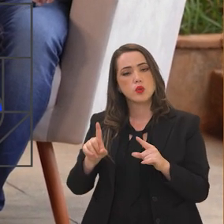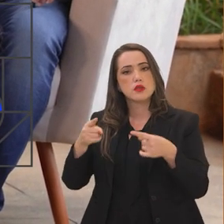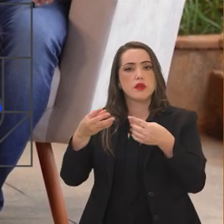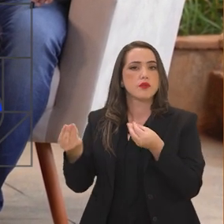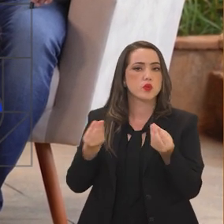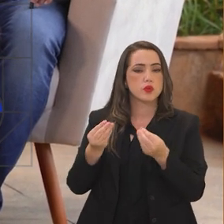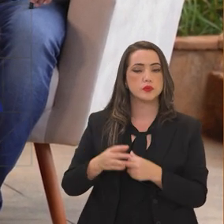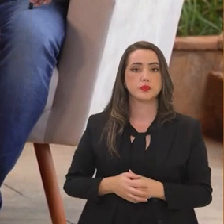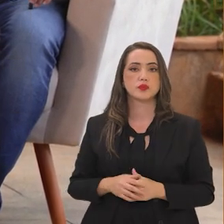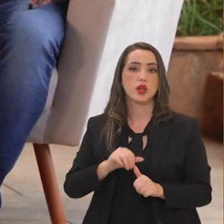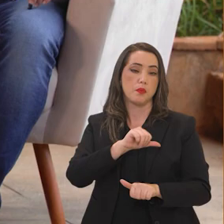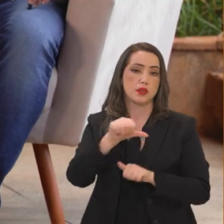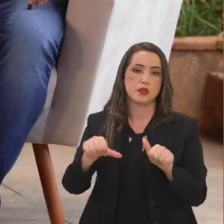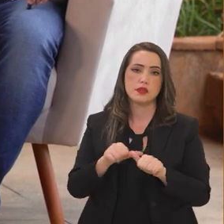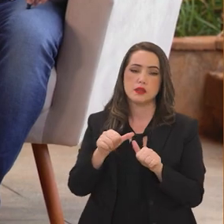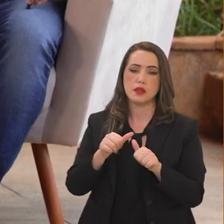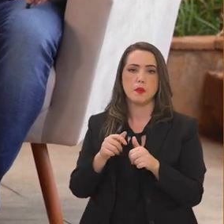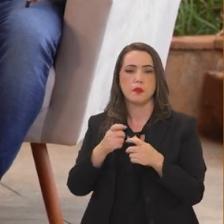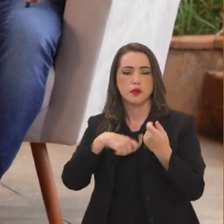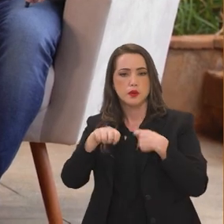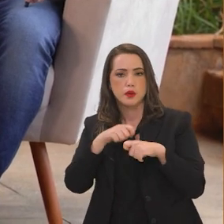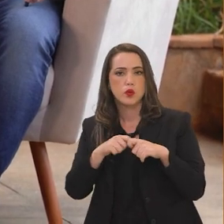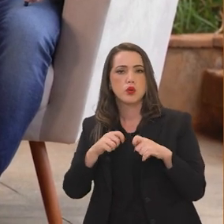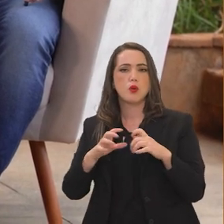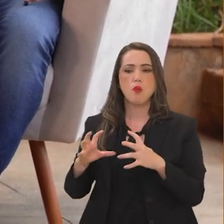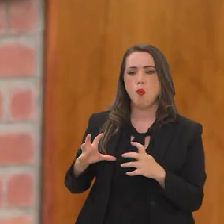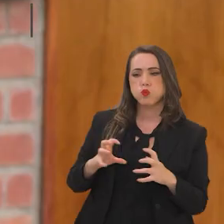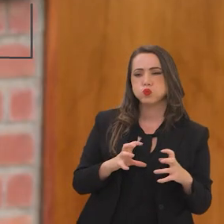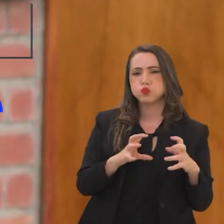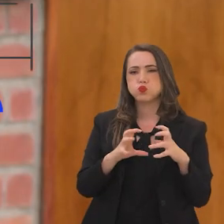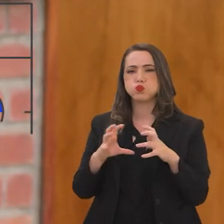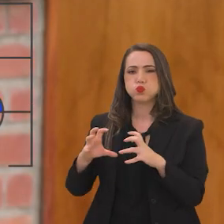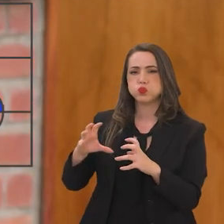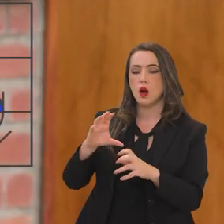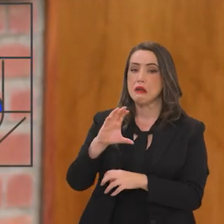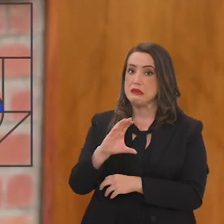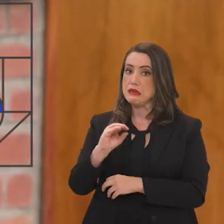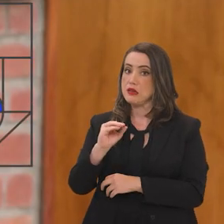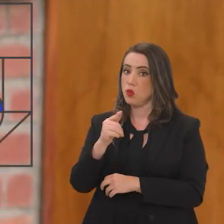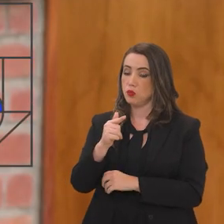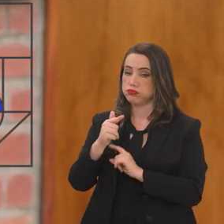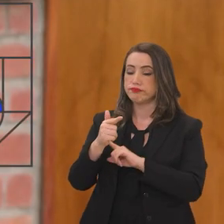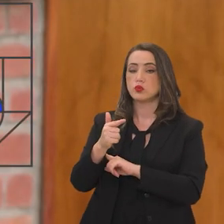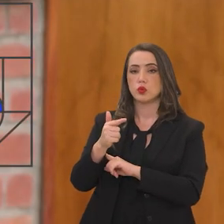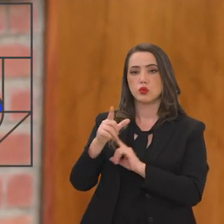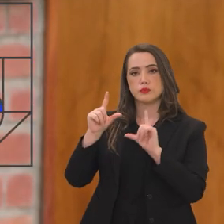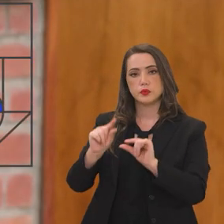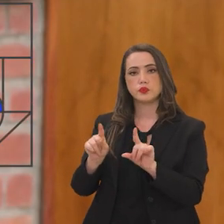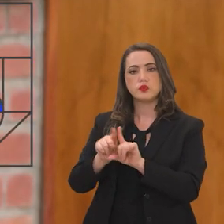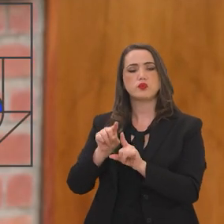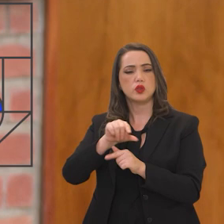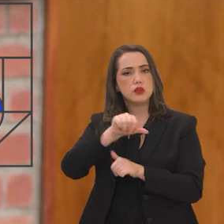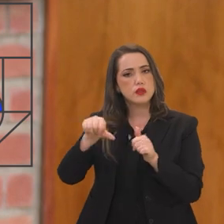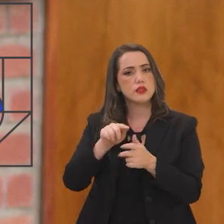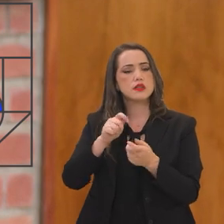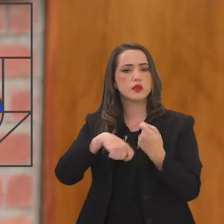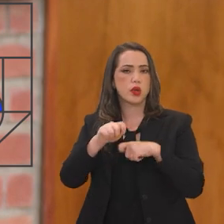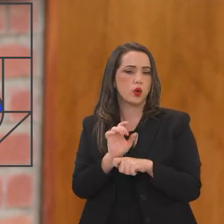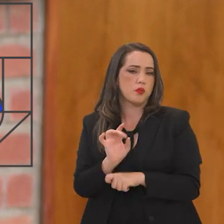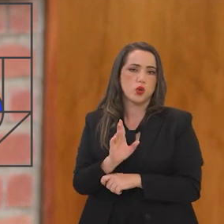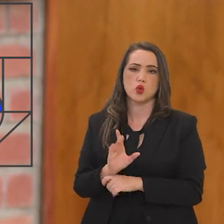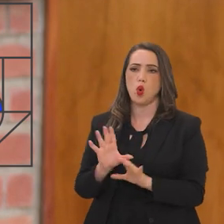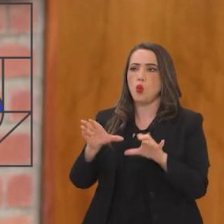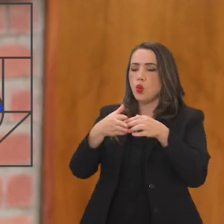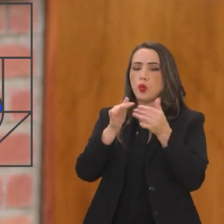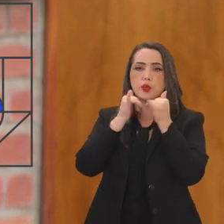né Sem dúvida transição para uma economia de Baixo Carbono É hoje um grande desafio porque quando a gente fala de a transição de Economia para Baixo Carbono não é